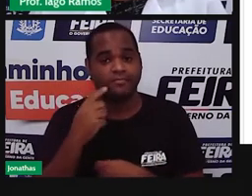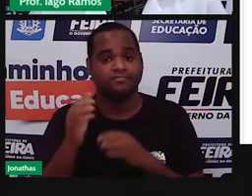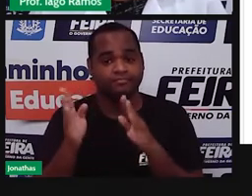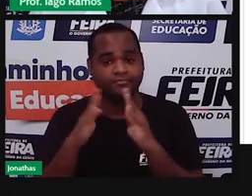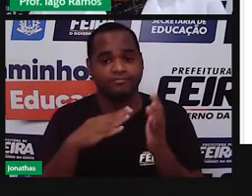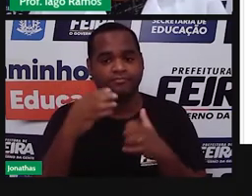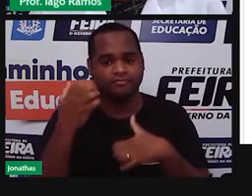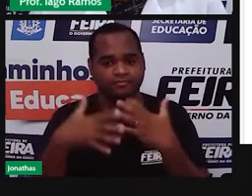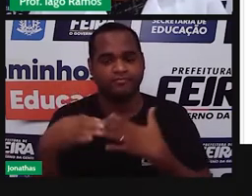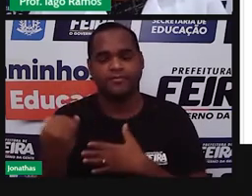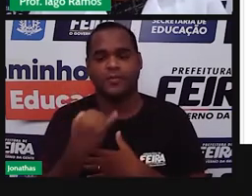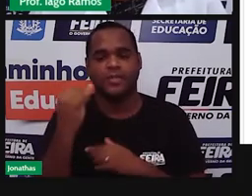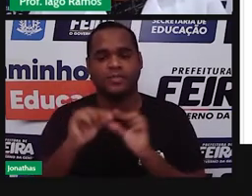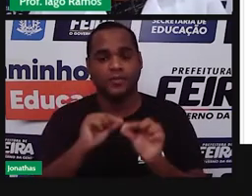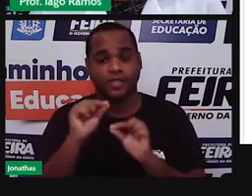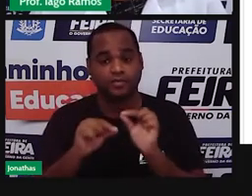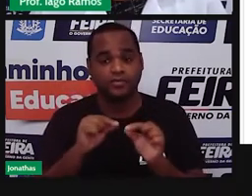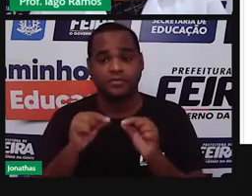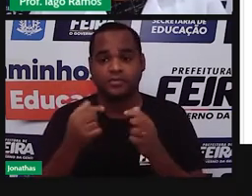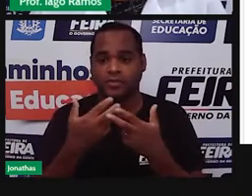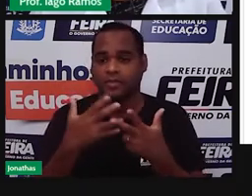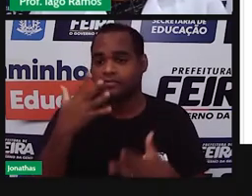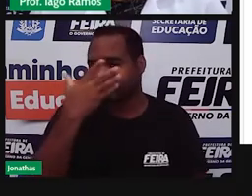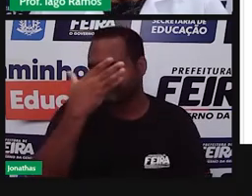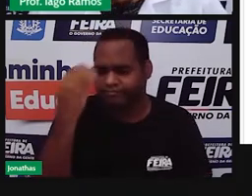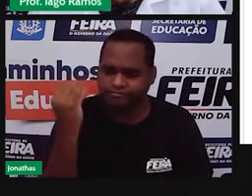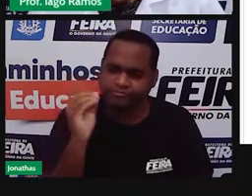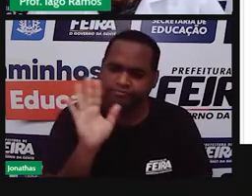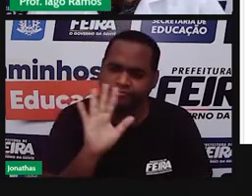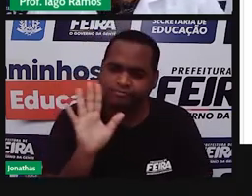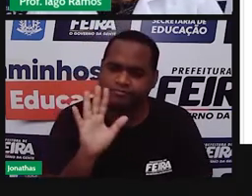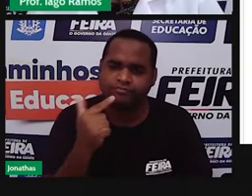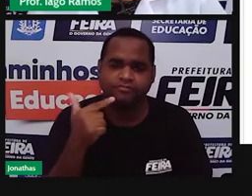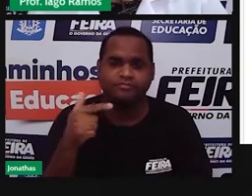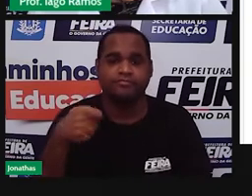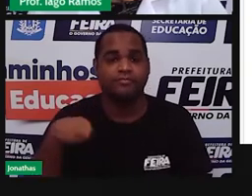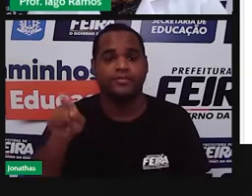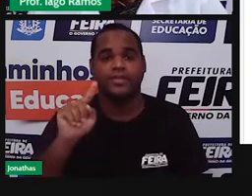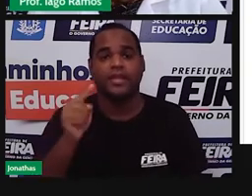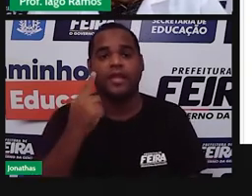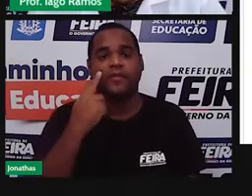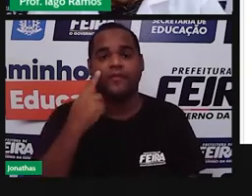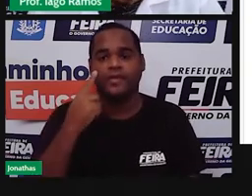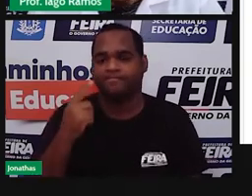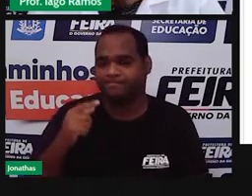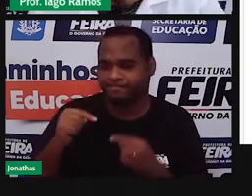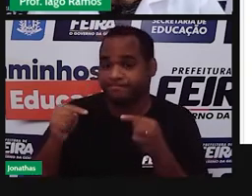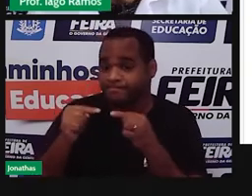isso daqui para a gente não esquecer. Olha só, vamos pegar isso daqui.